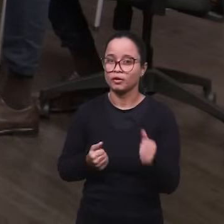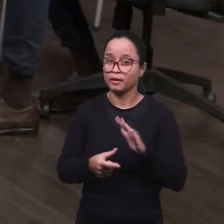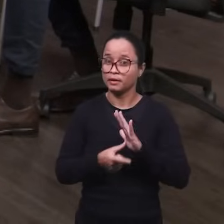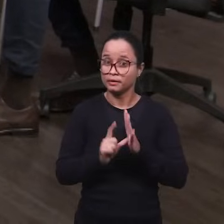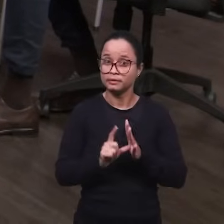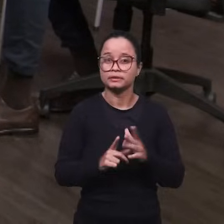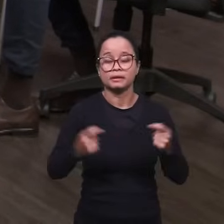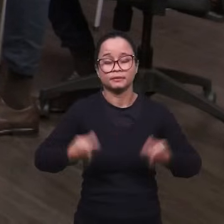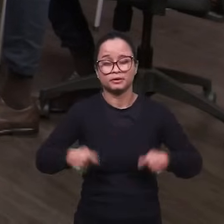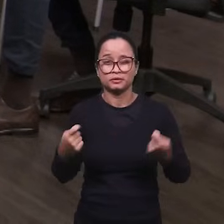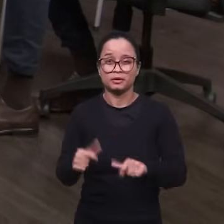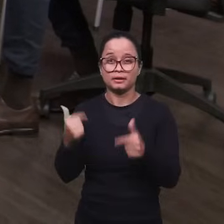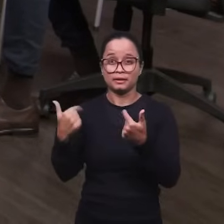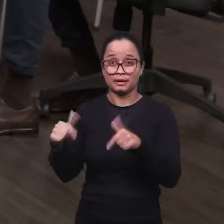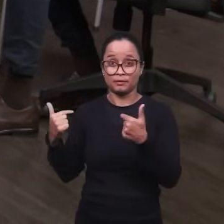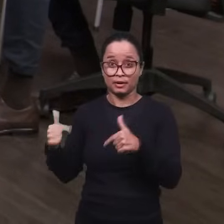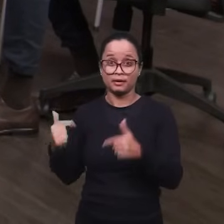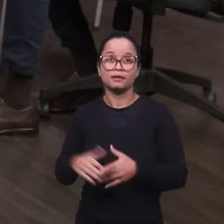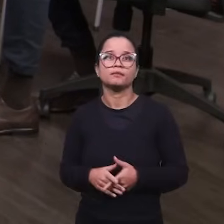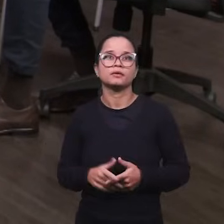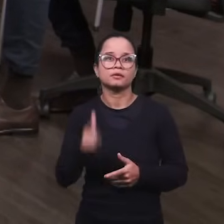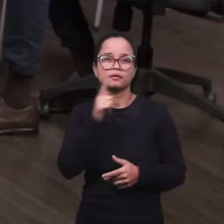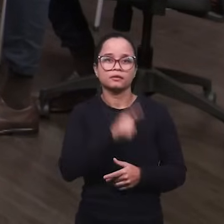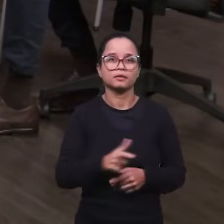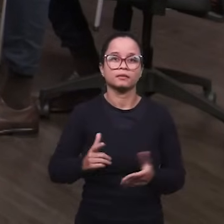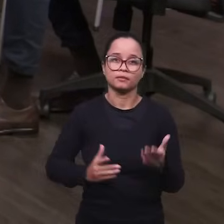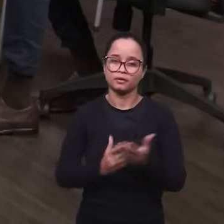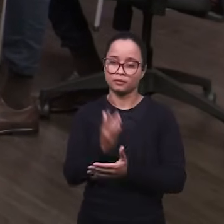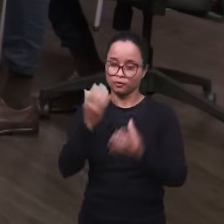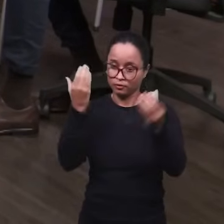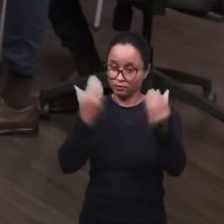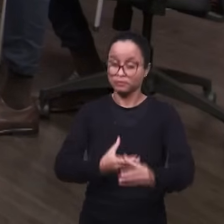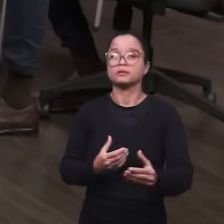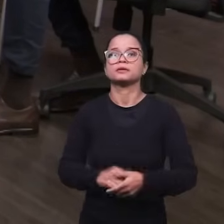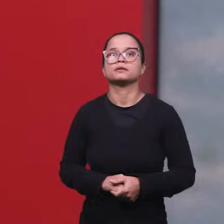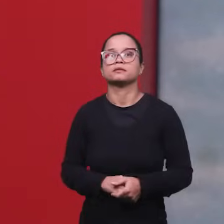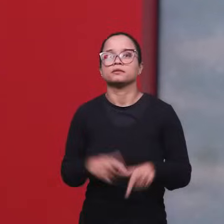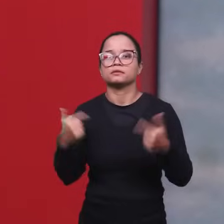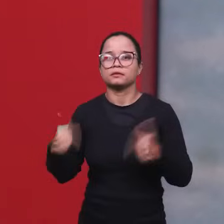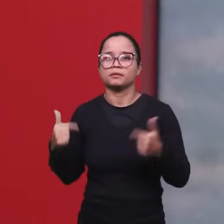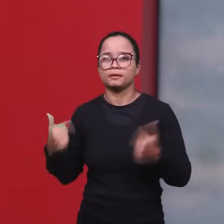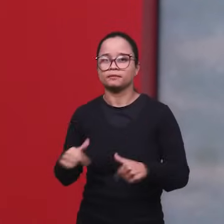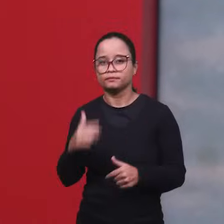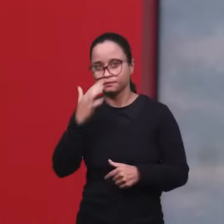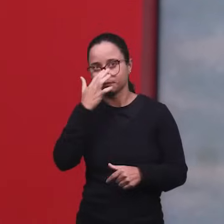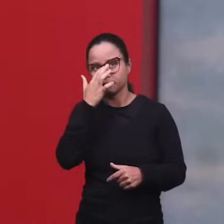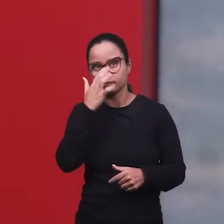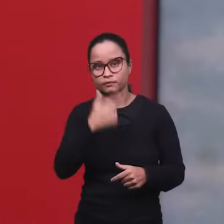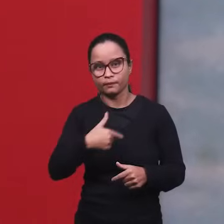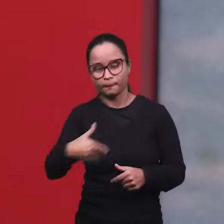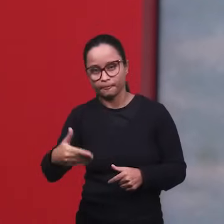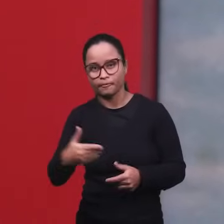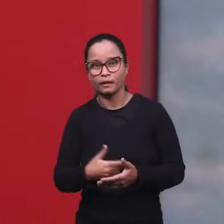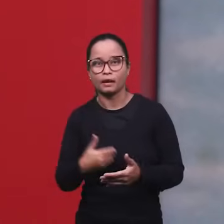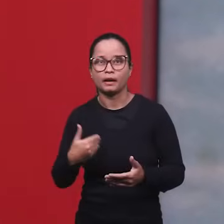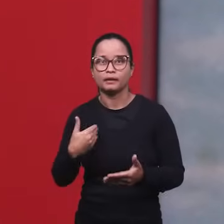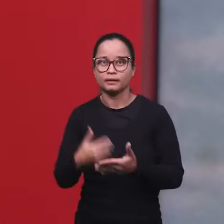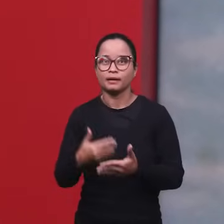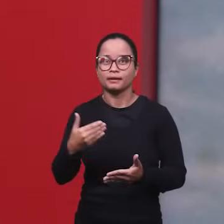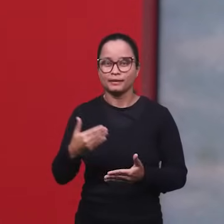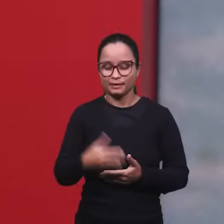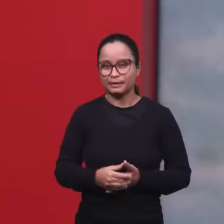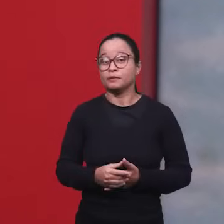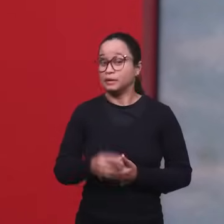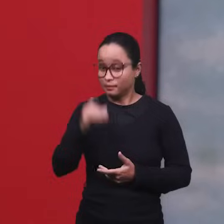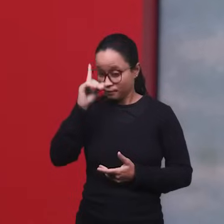antes precisou trabalhar até para conseguir passar no concurso, né? Precisou trabalhar muito, para até conseguir, porque a gente